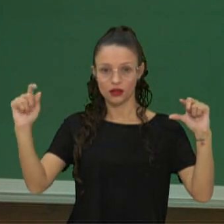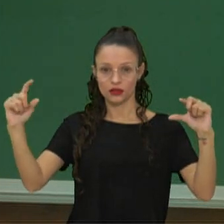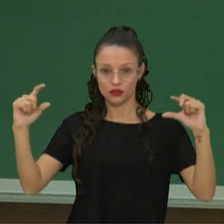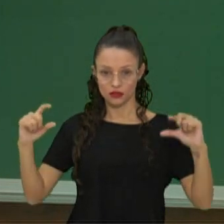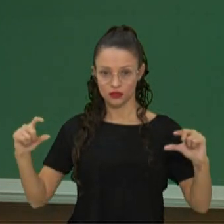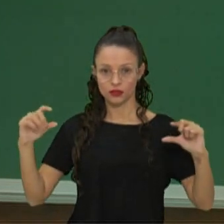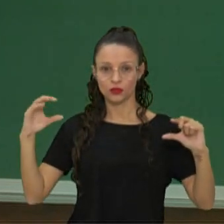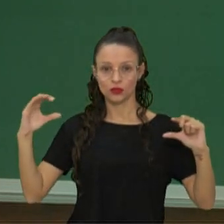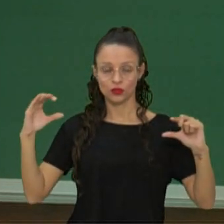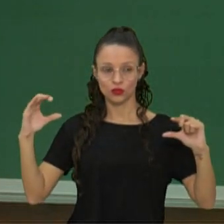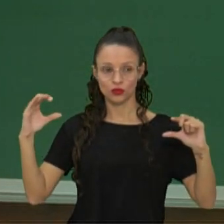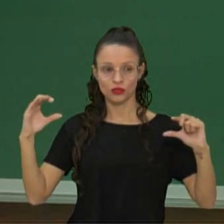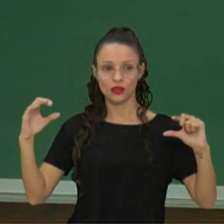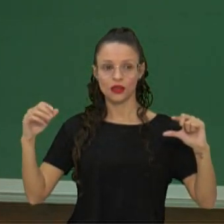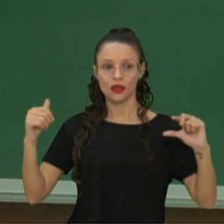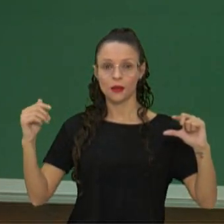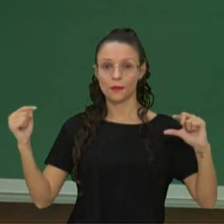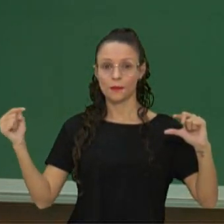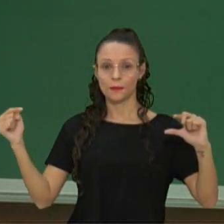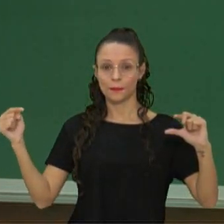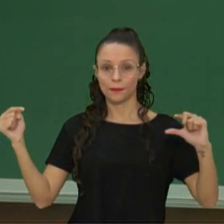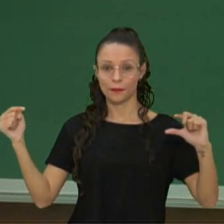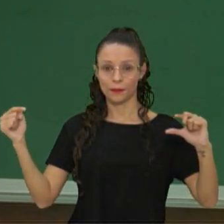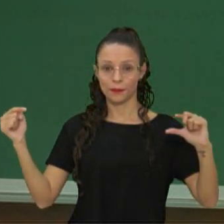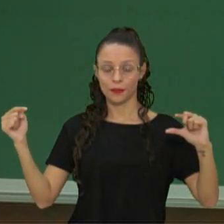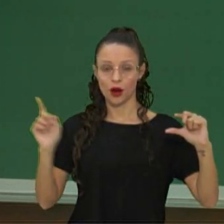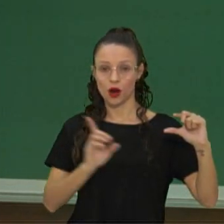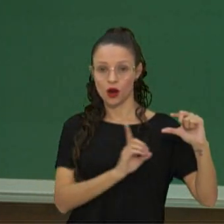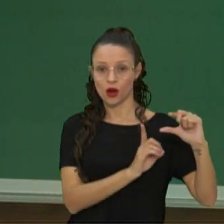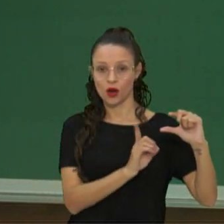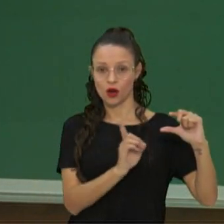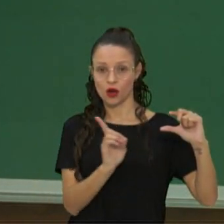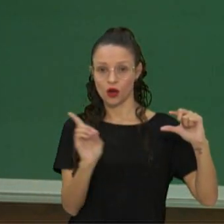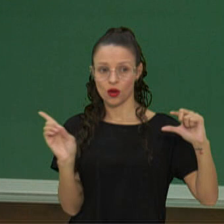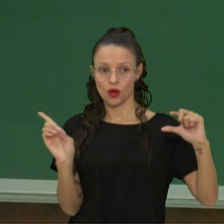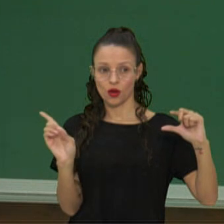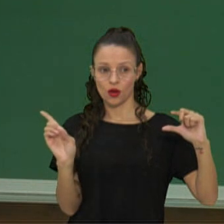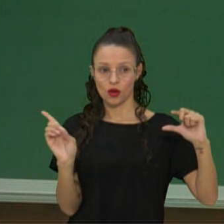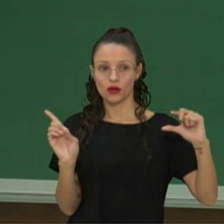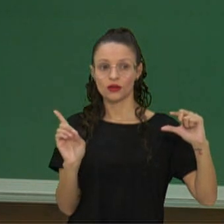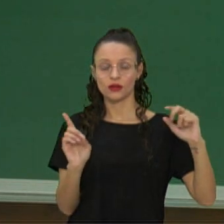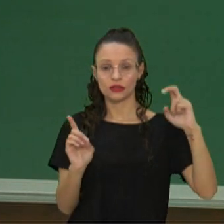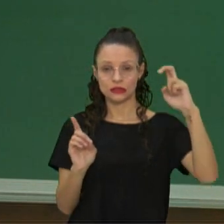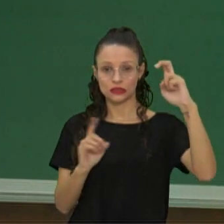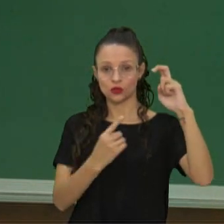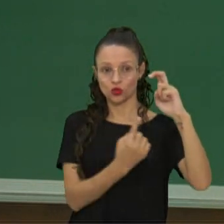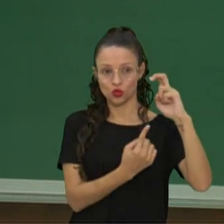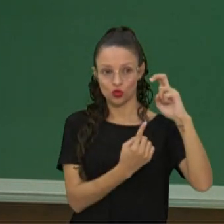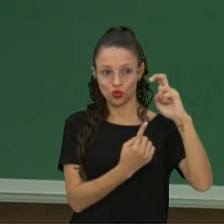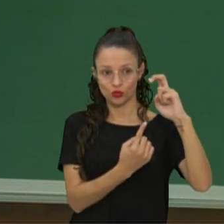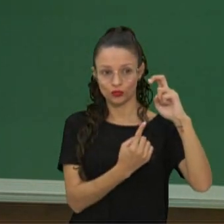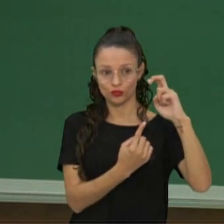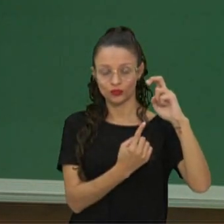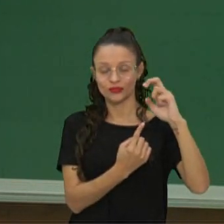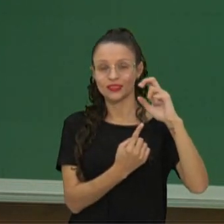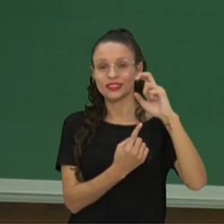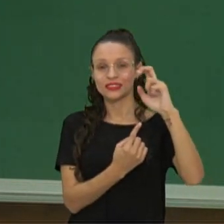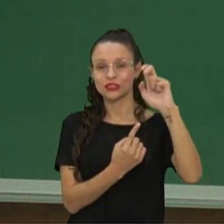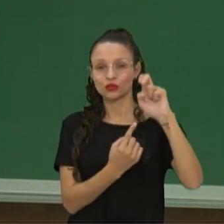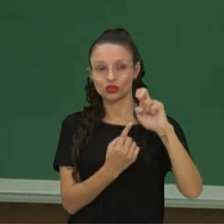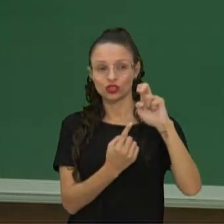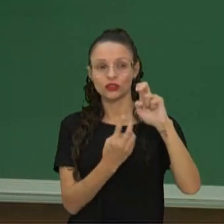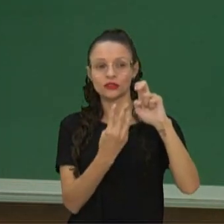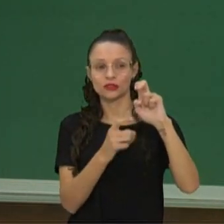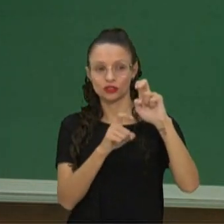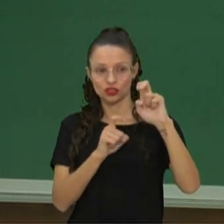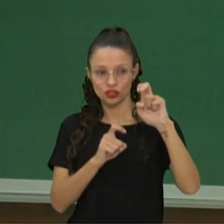trás para frente, né? Primeiro da direita para a esquerda, olha só. O mais 1 embaixo do mais 5, o menos 3x embaixo do menos